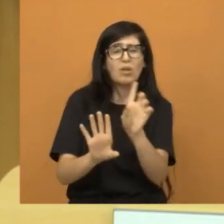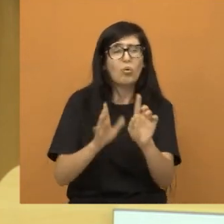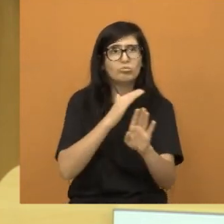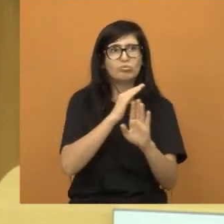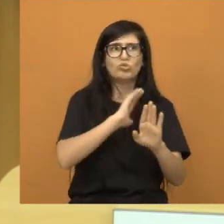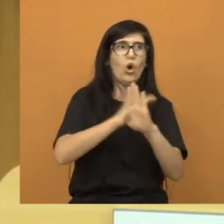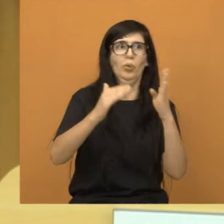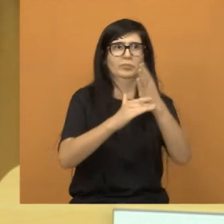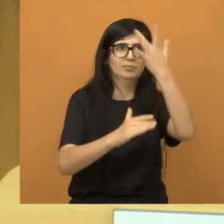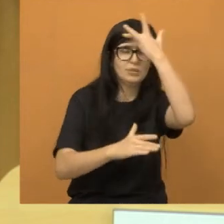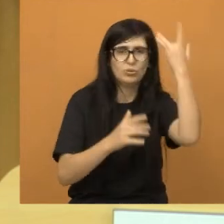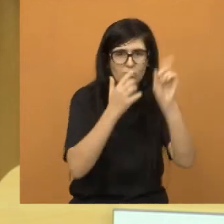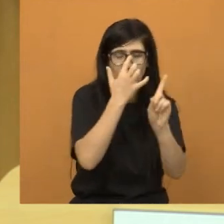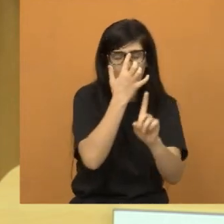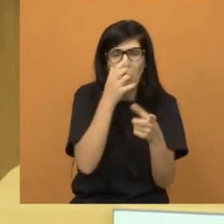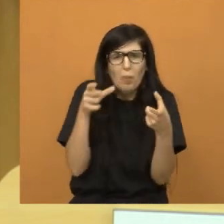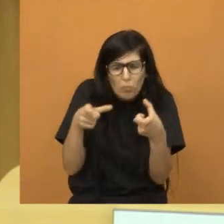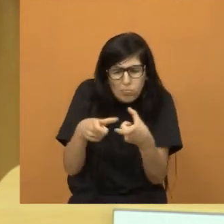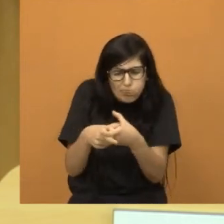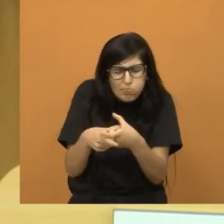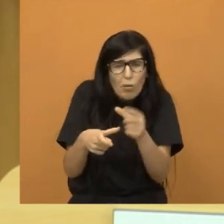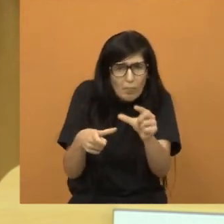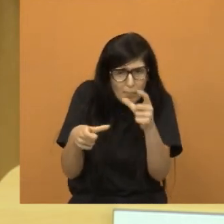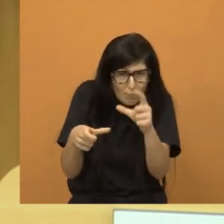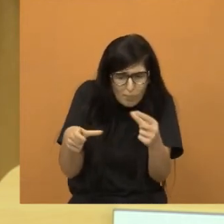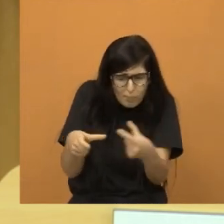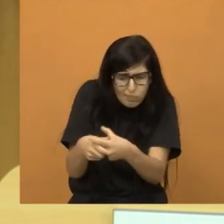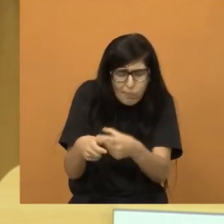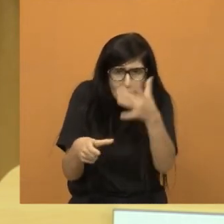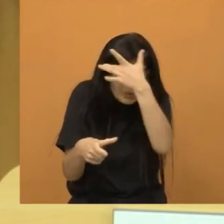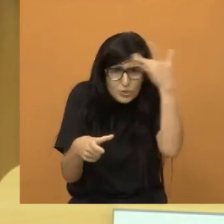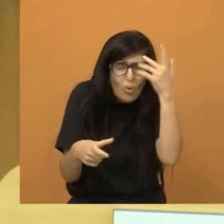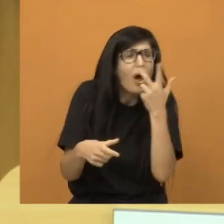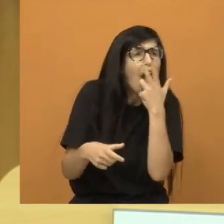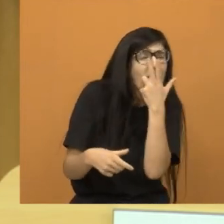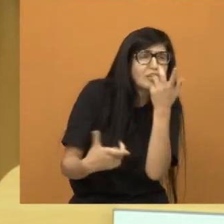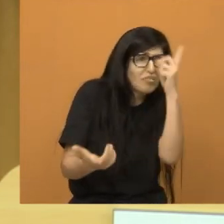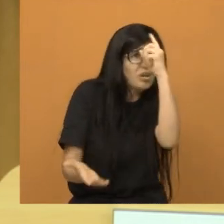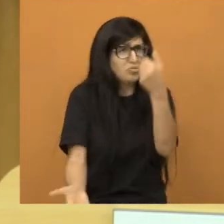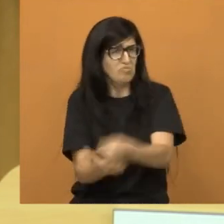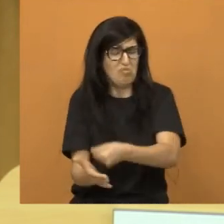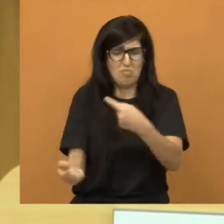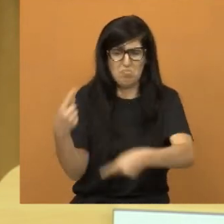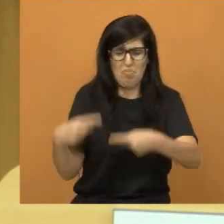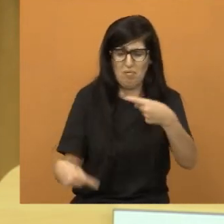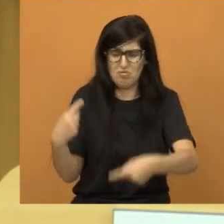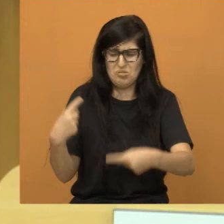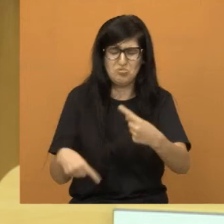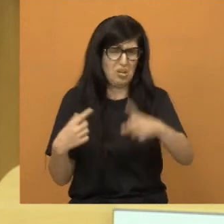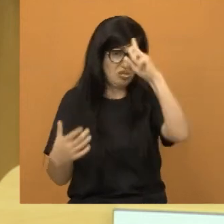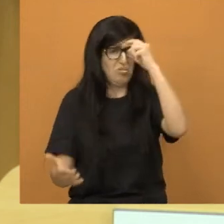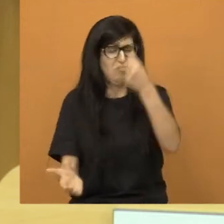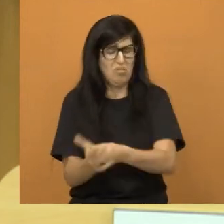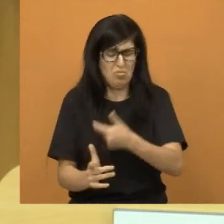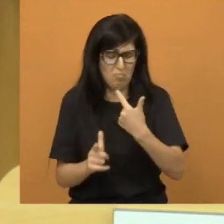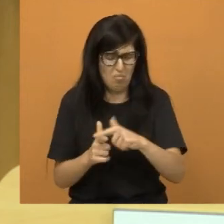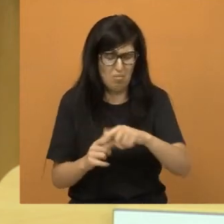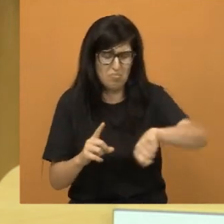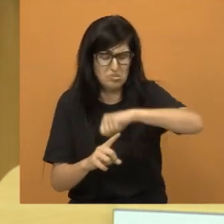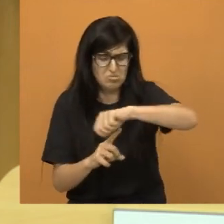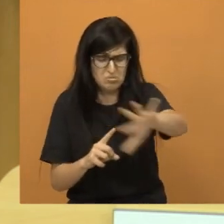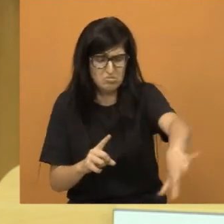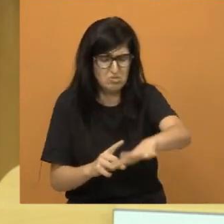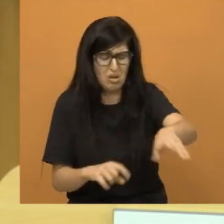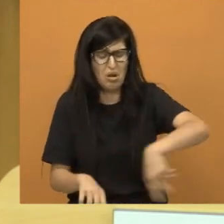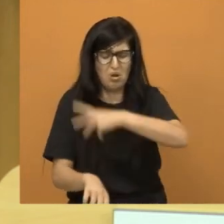é uma partezinha da sociedade que acha que vai resolver a política, que vai resolver os problemas sociais que esse país